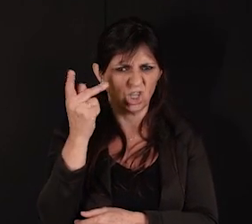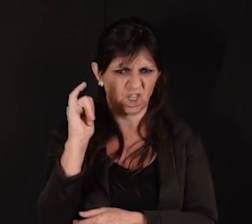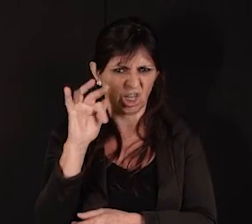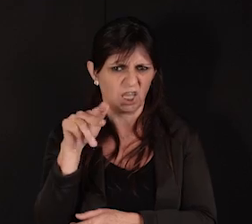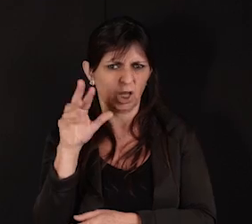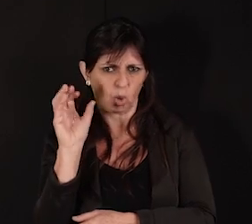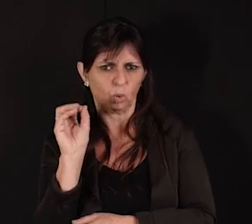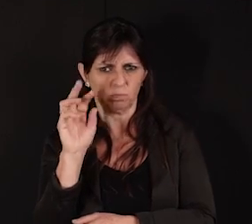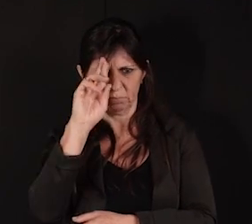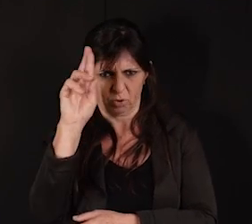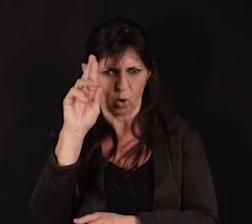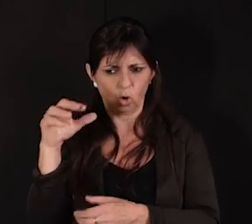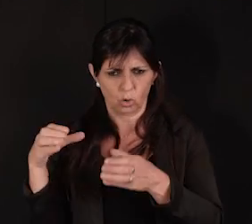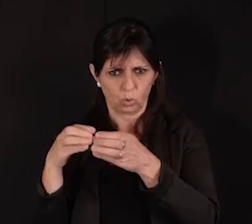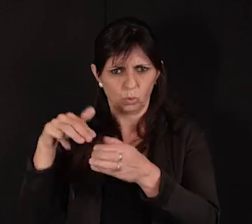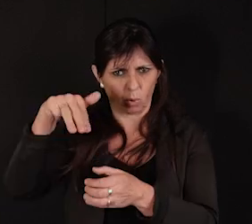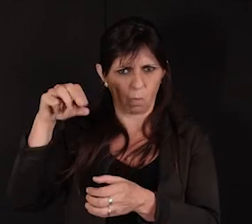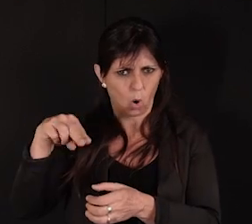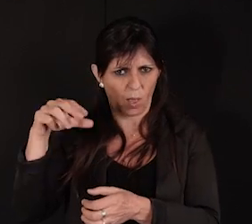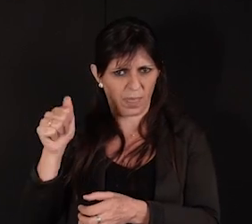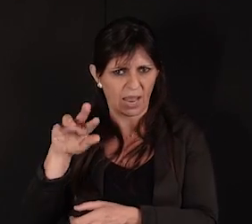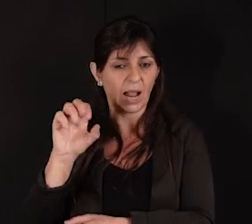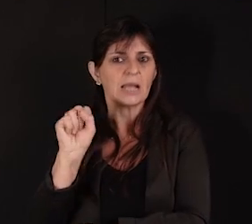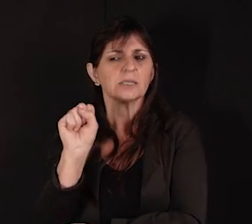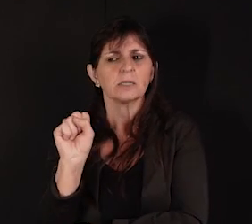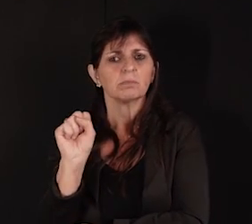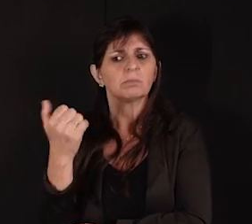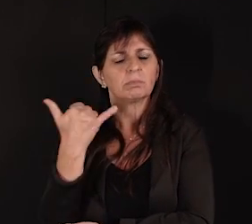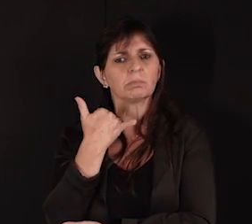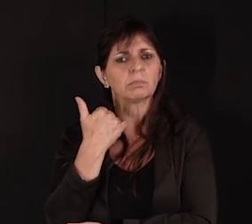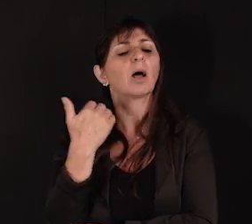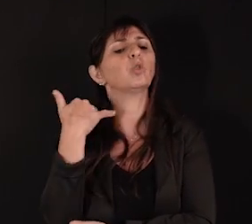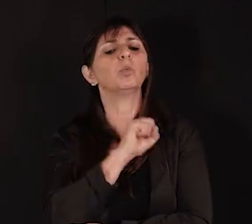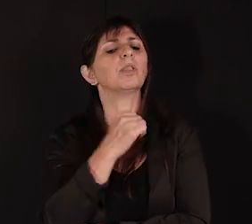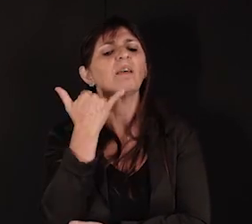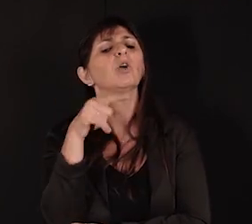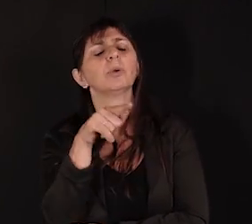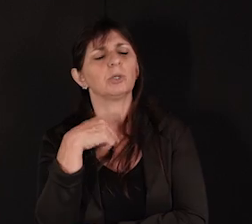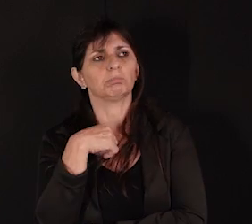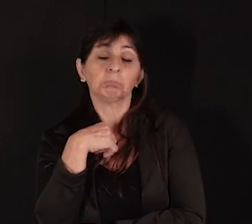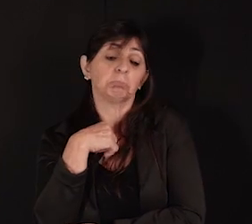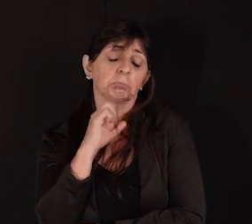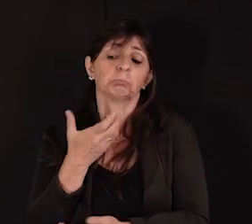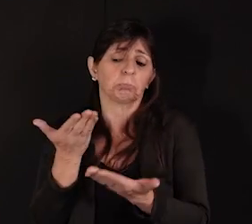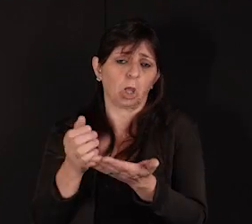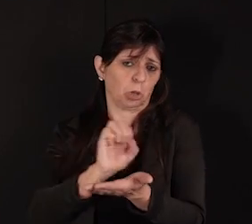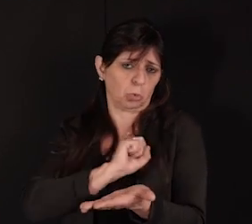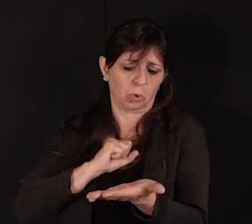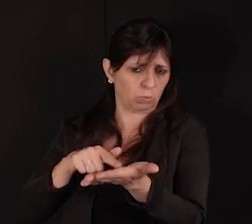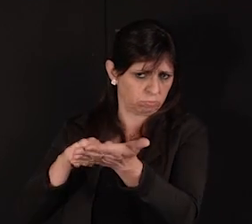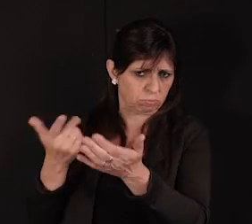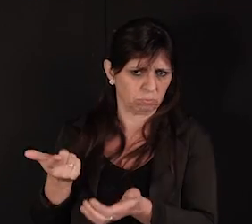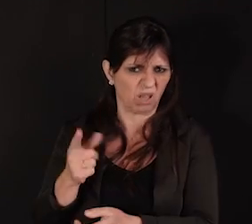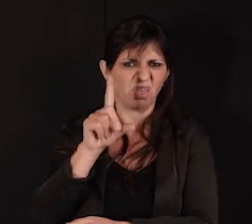que eu quero falar contigo. Passei para ele o número, demorou uns 10, 15 dias. Ele falou para mim,